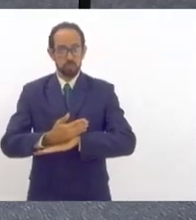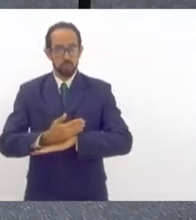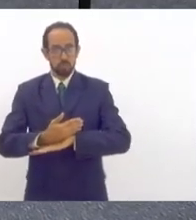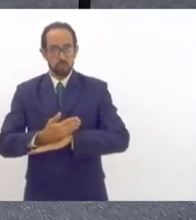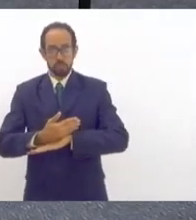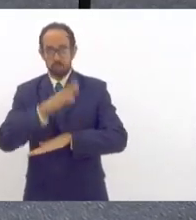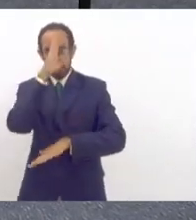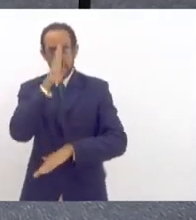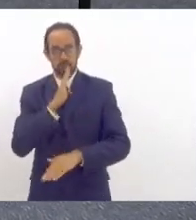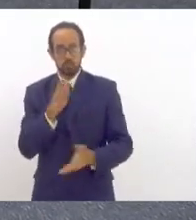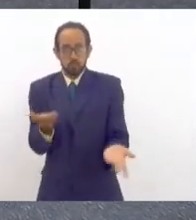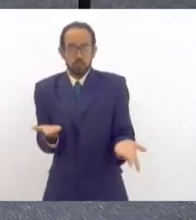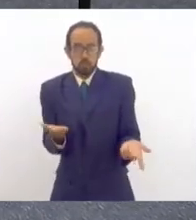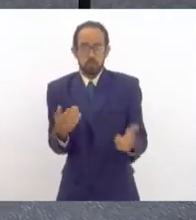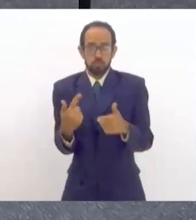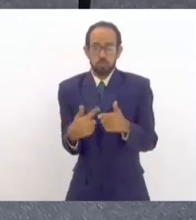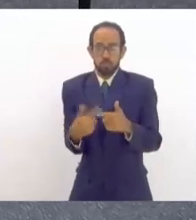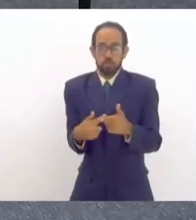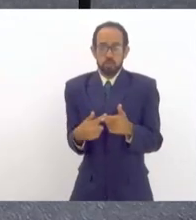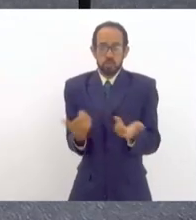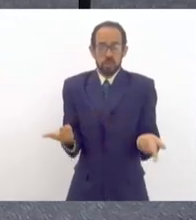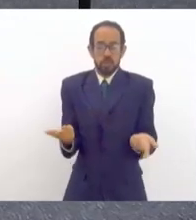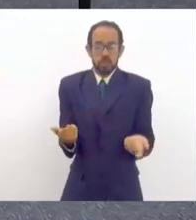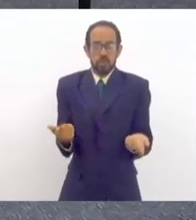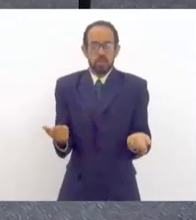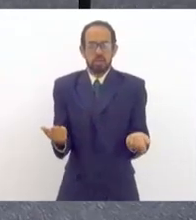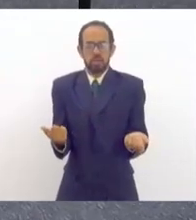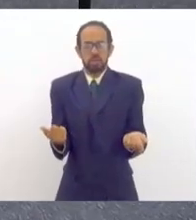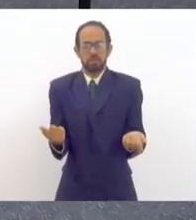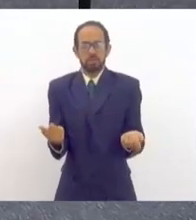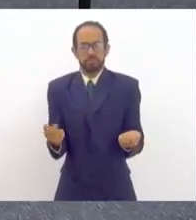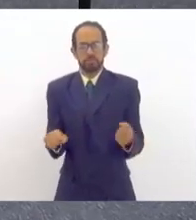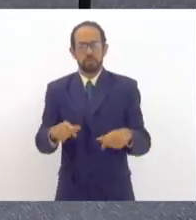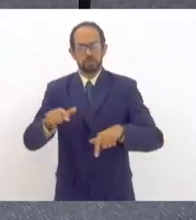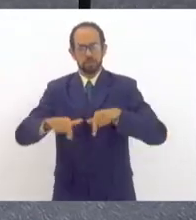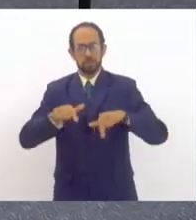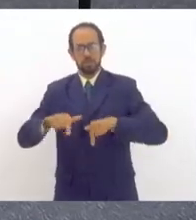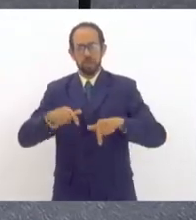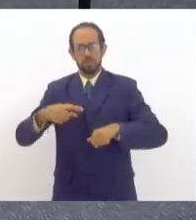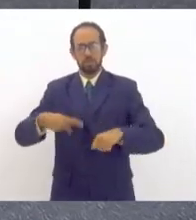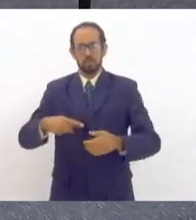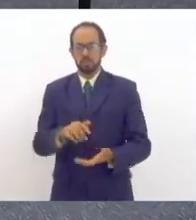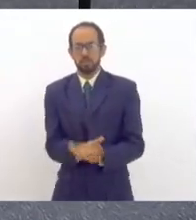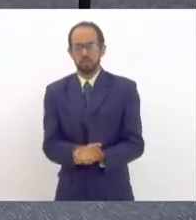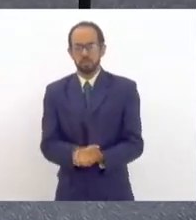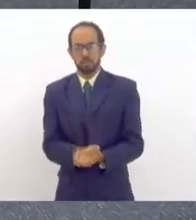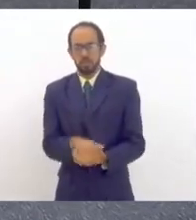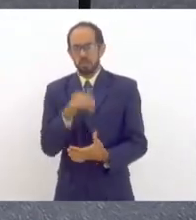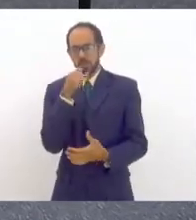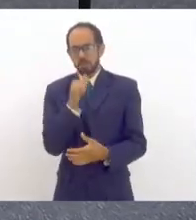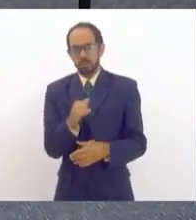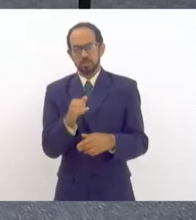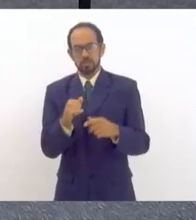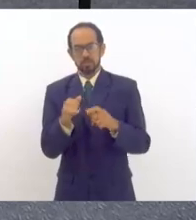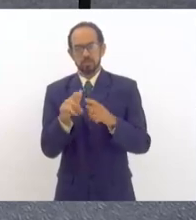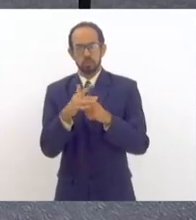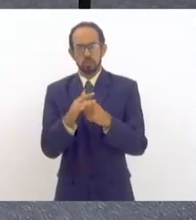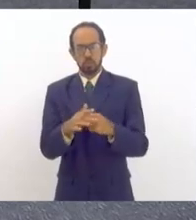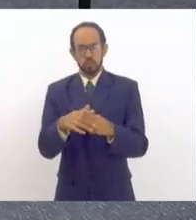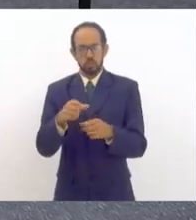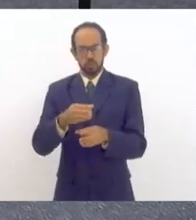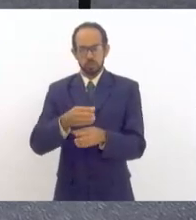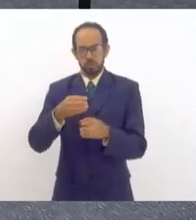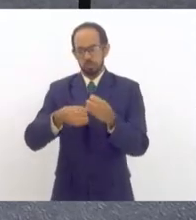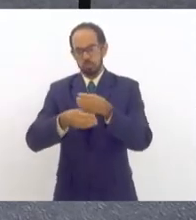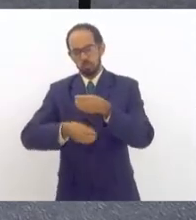né dentro das condições dentro do trabalho que ele tem para realizar a maior parte dos eletricistas de bombeiro empregador